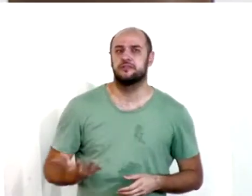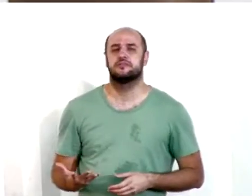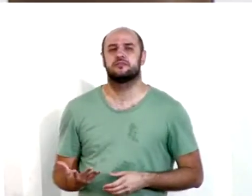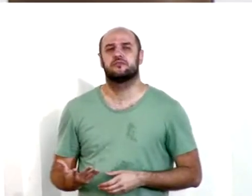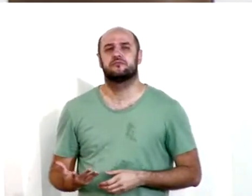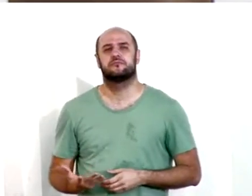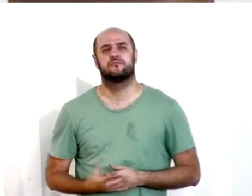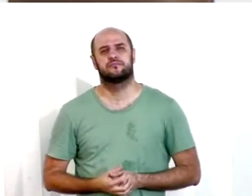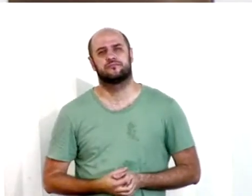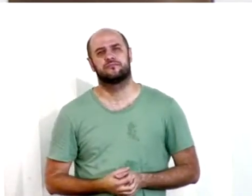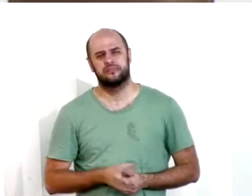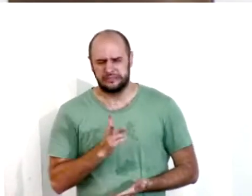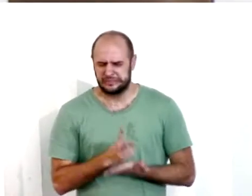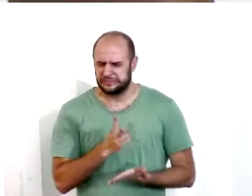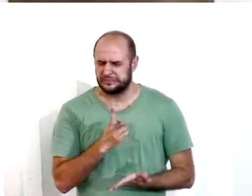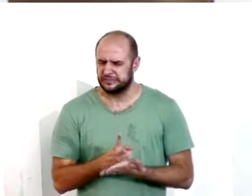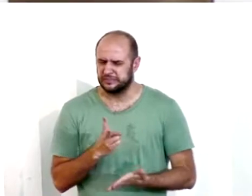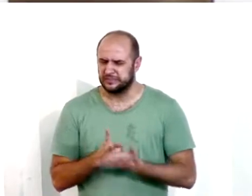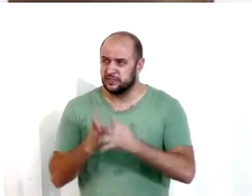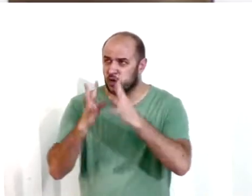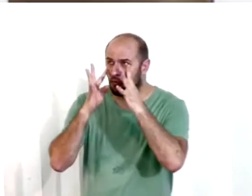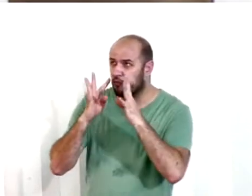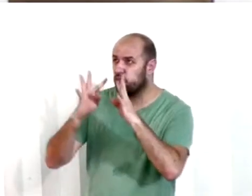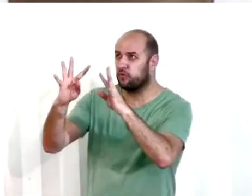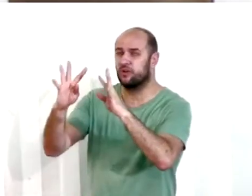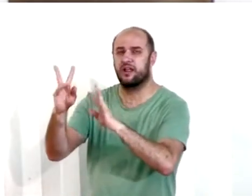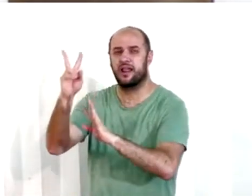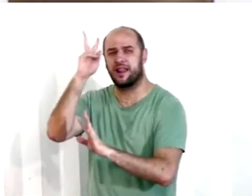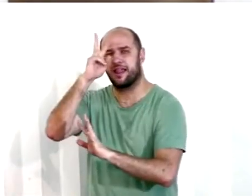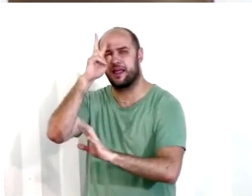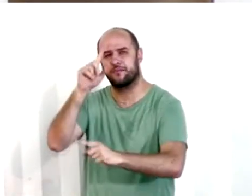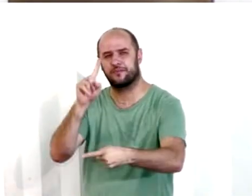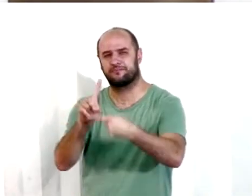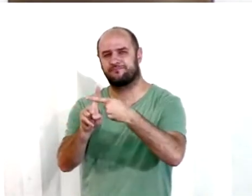artimanhas constantemente contra você.